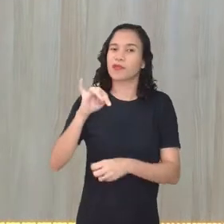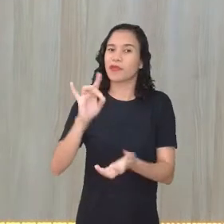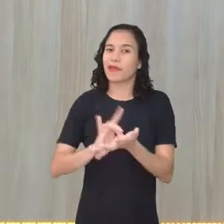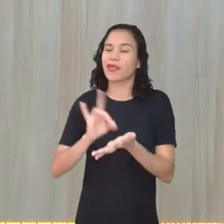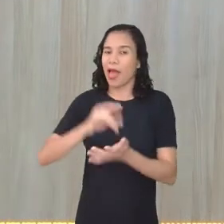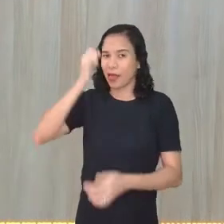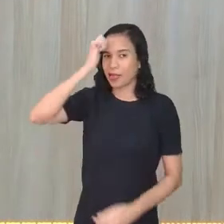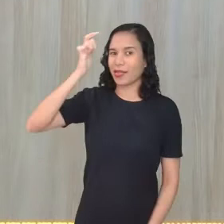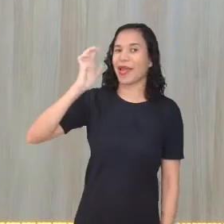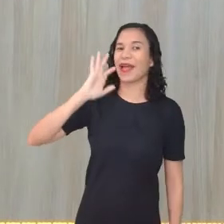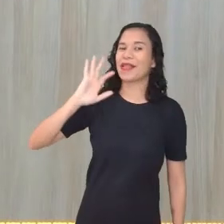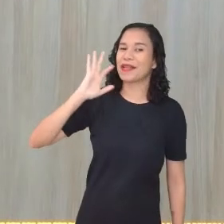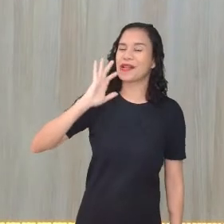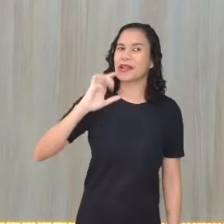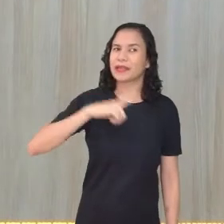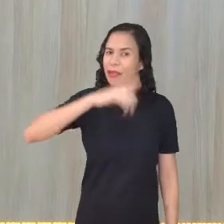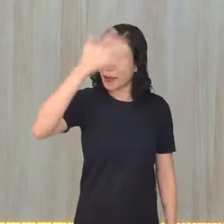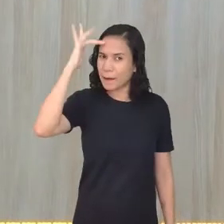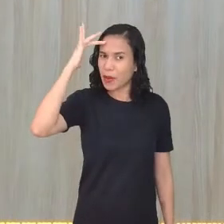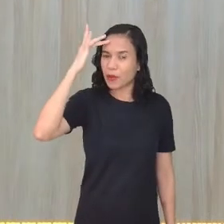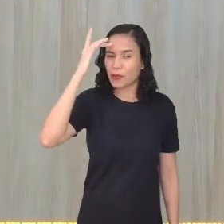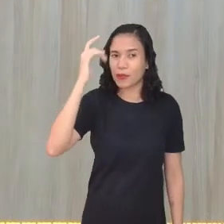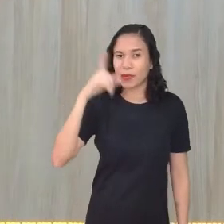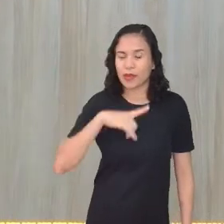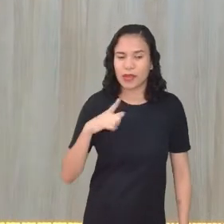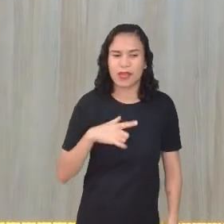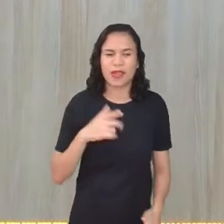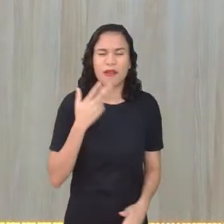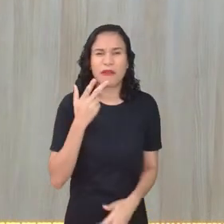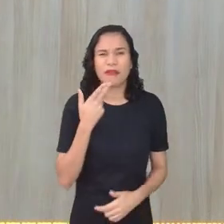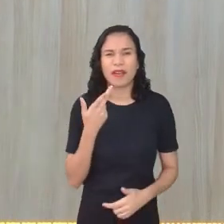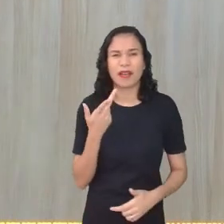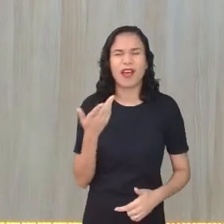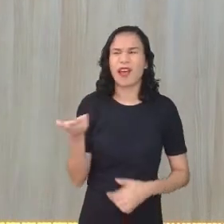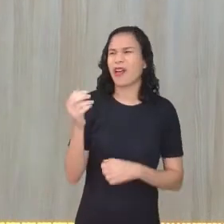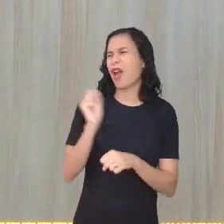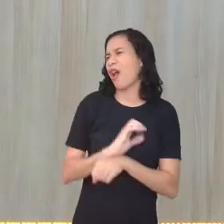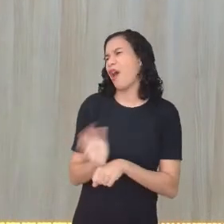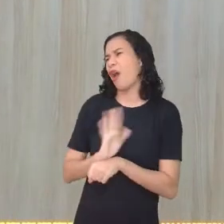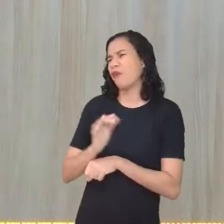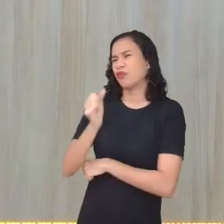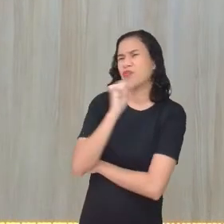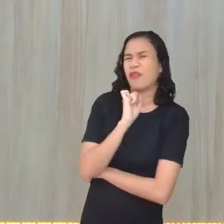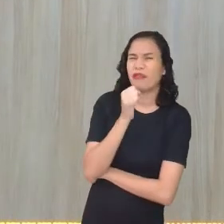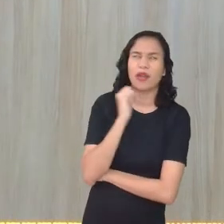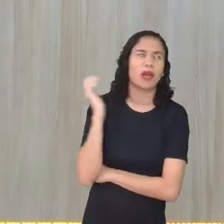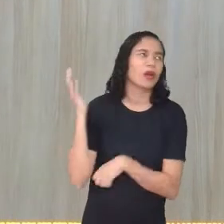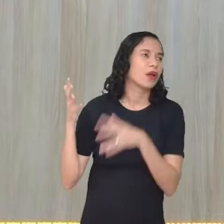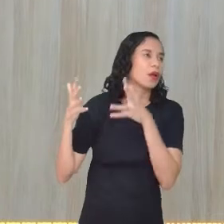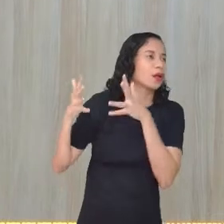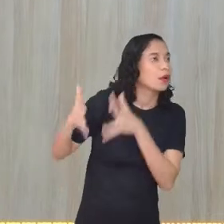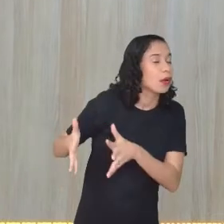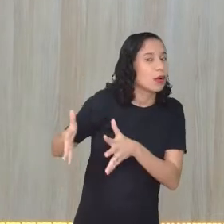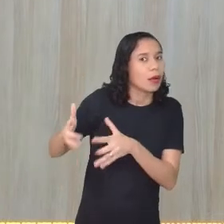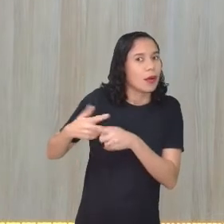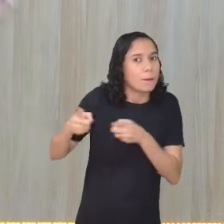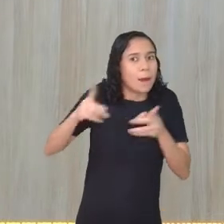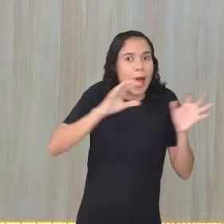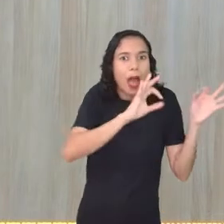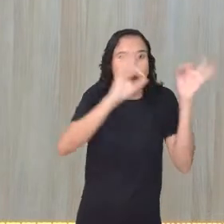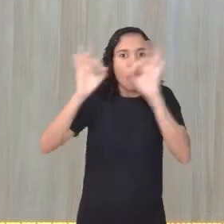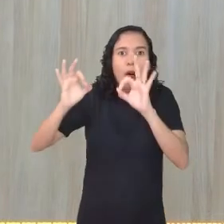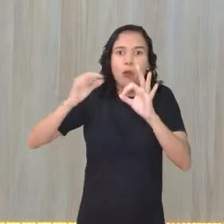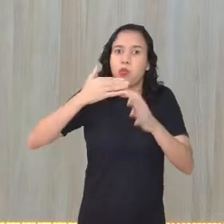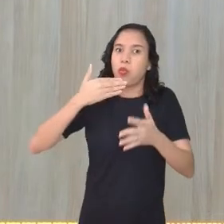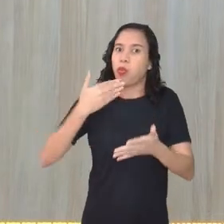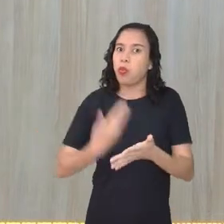bem legais. Tem gente que fica com um problema achando que porque o filme é antigo, não vai gostar de assistir. E aí, quando assiste, percebe